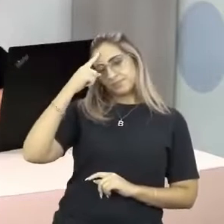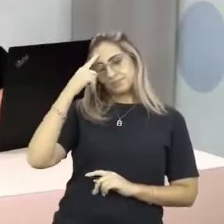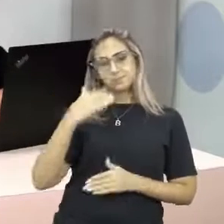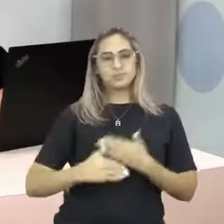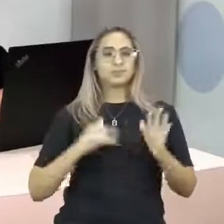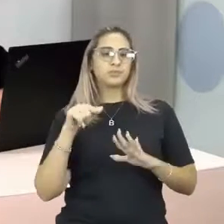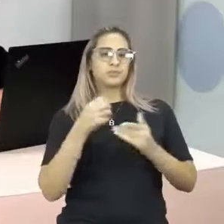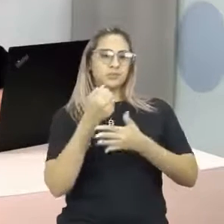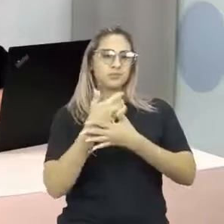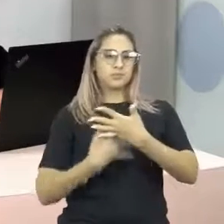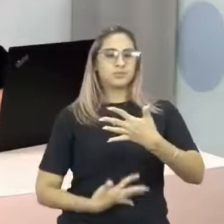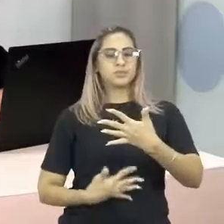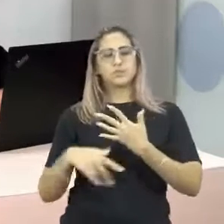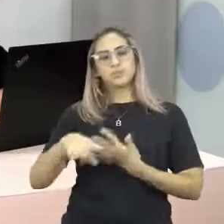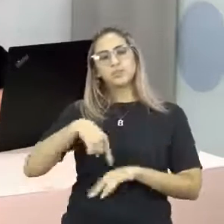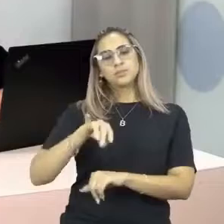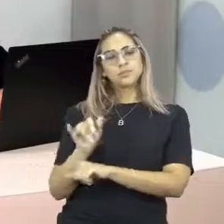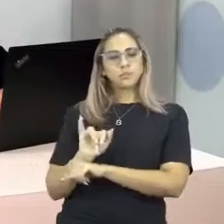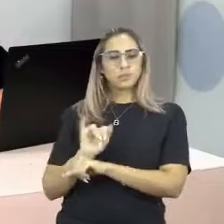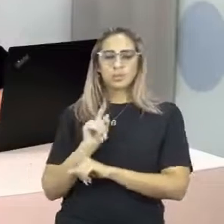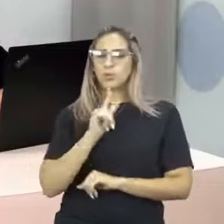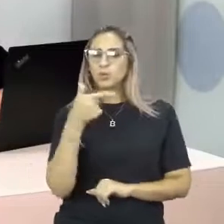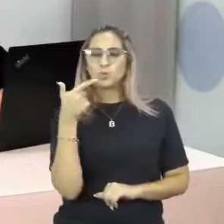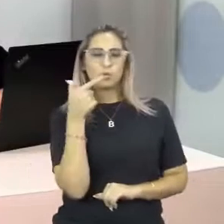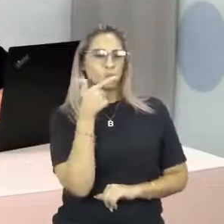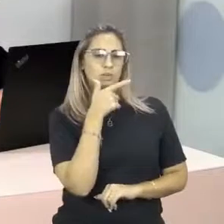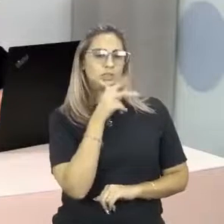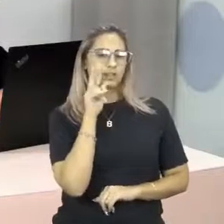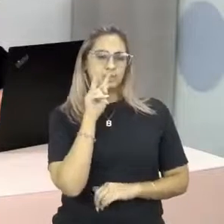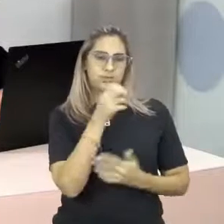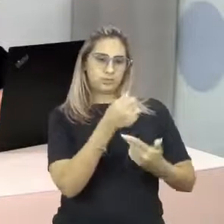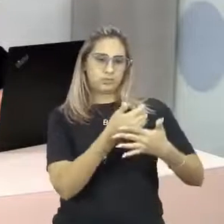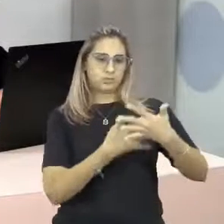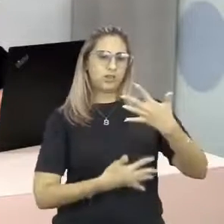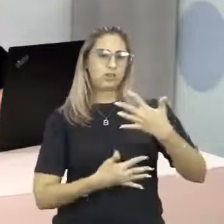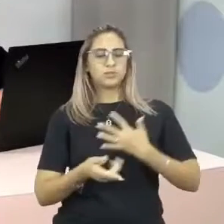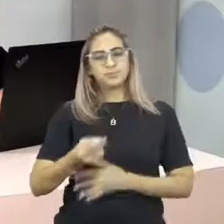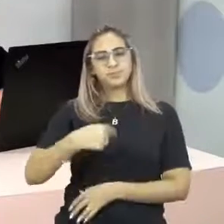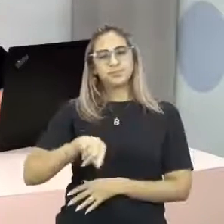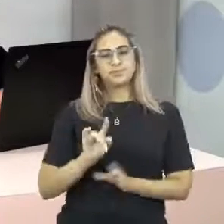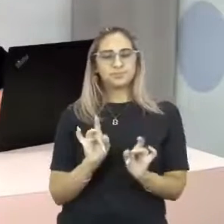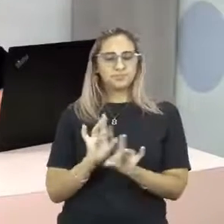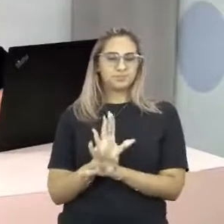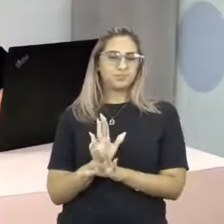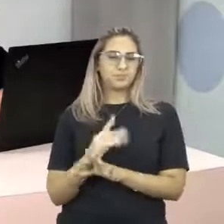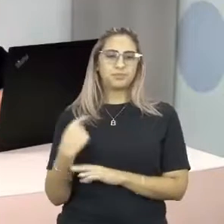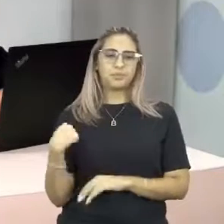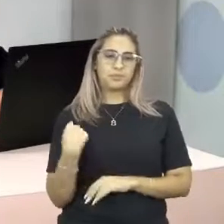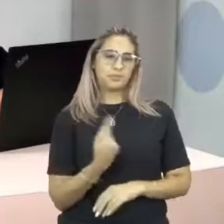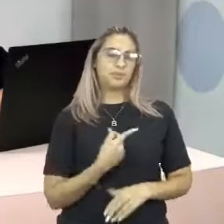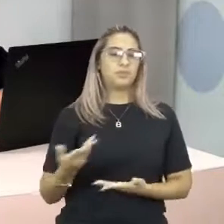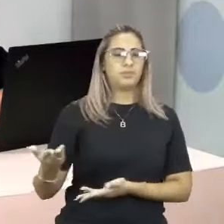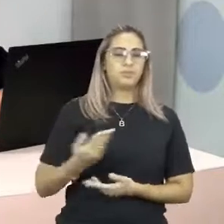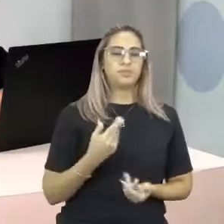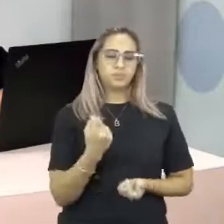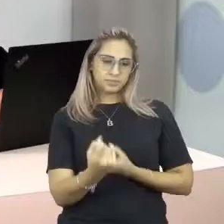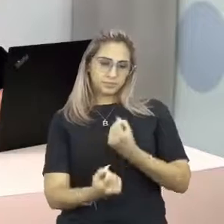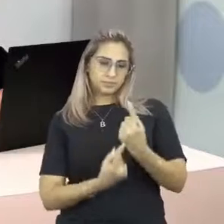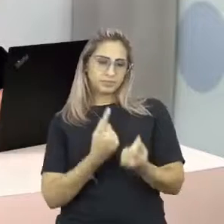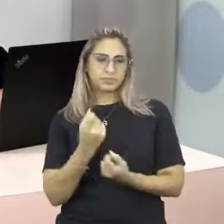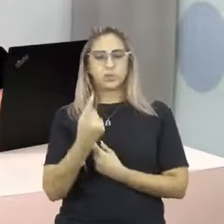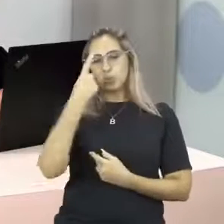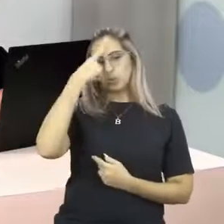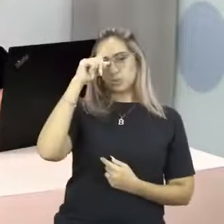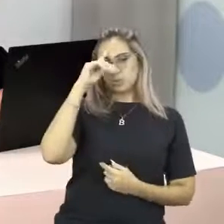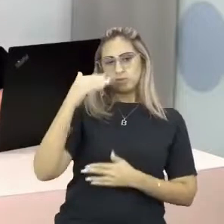também no chat. No YouTube, a gente não consegue acompanhar, então ele vai estar fechado, mas a gente vai trazendo aqui algumas